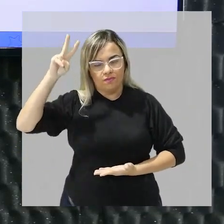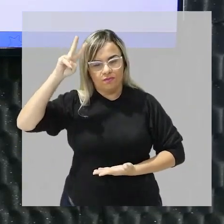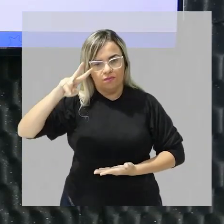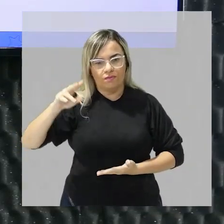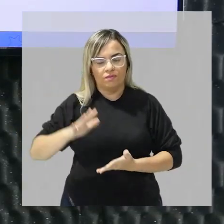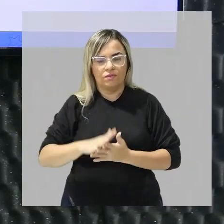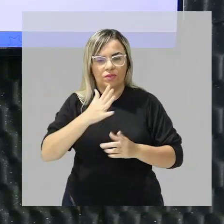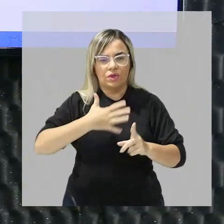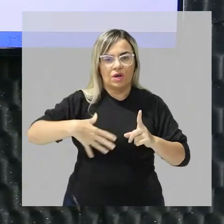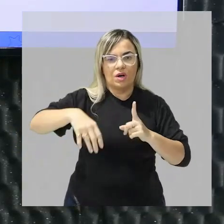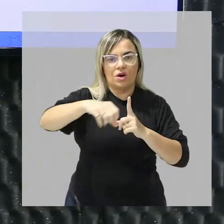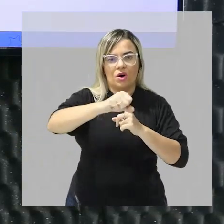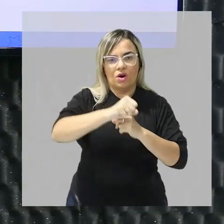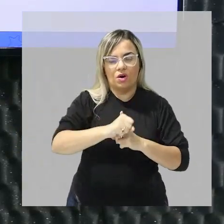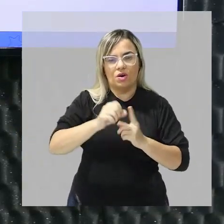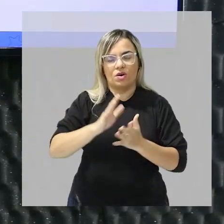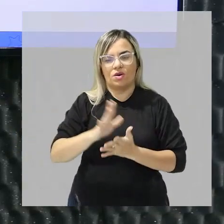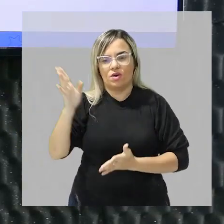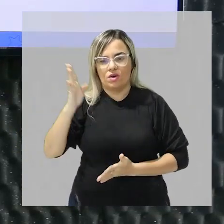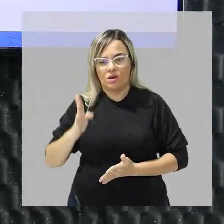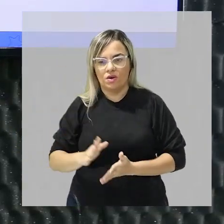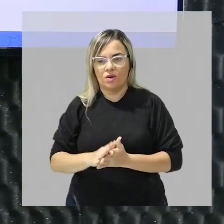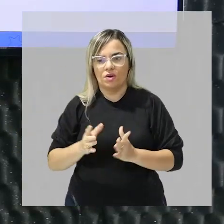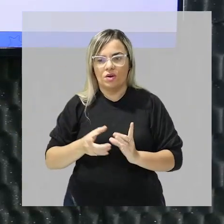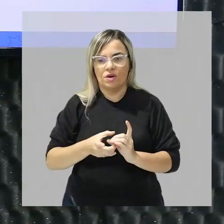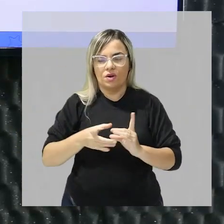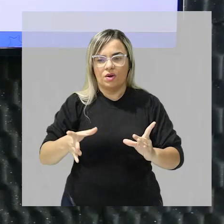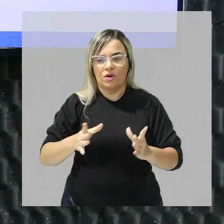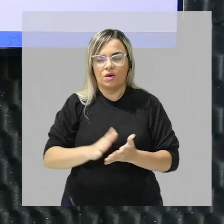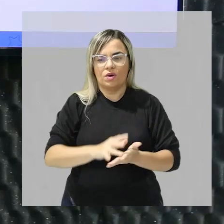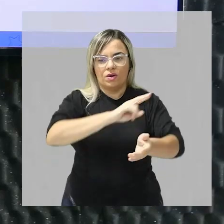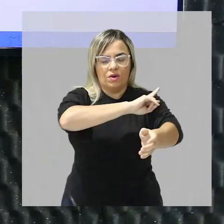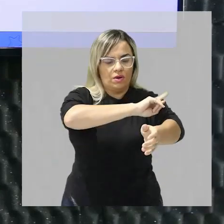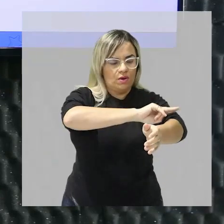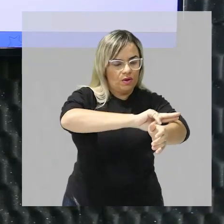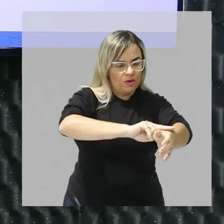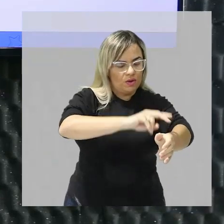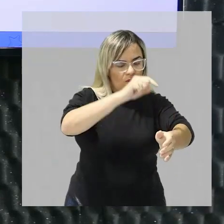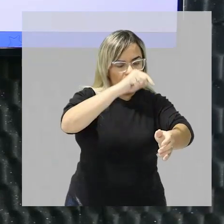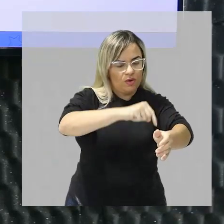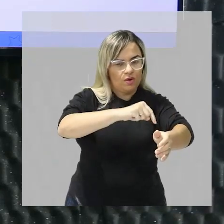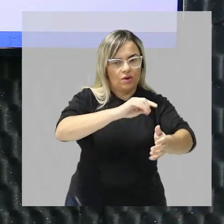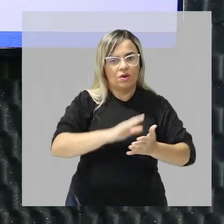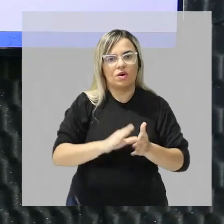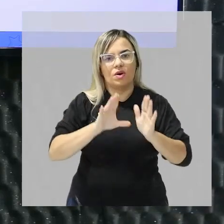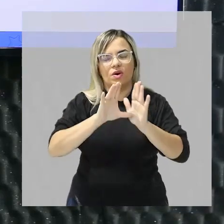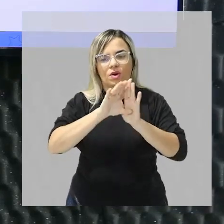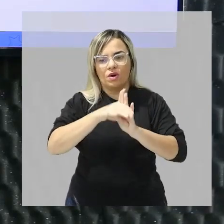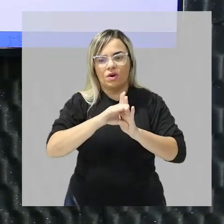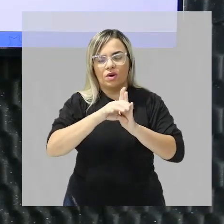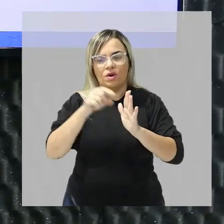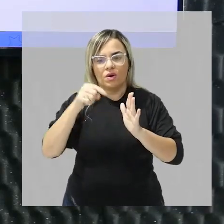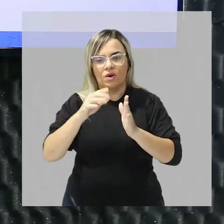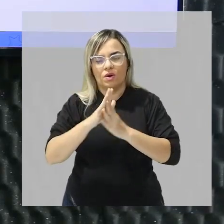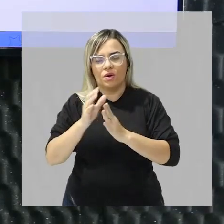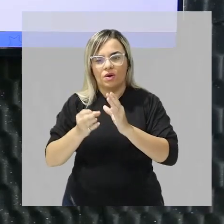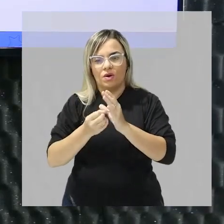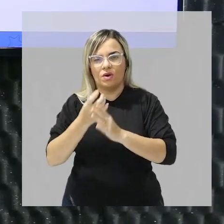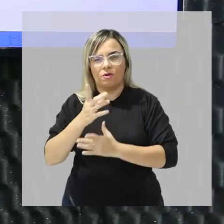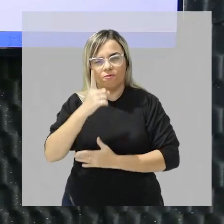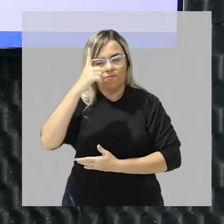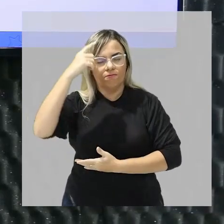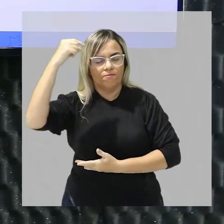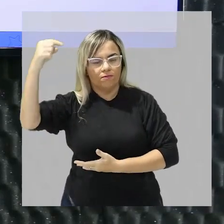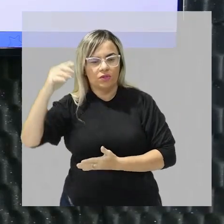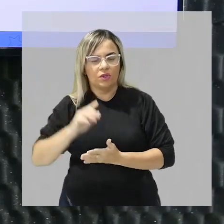sociologia brasileira. Democracia racial é um termo, um conceito criado por Gilberto